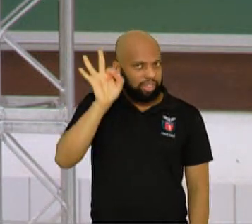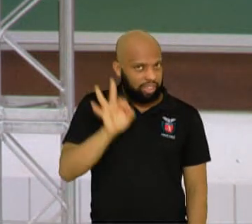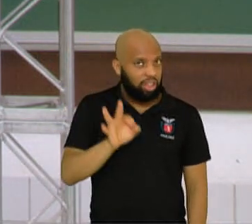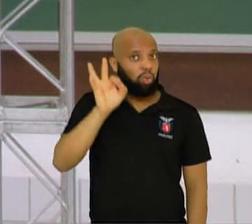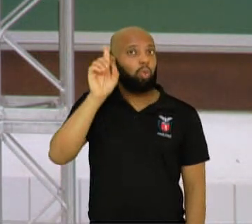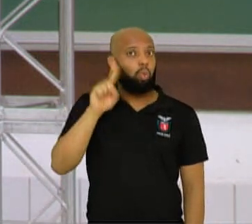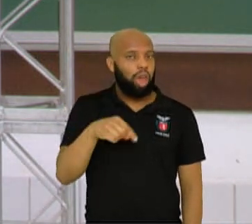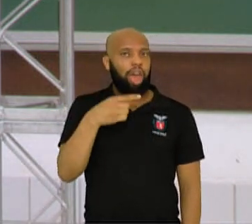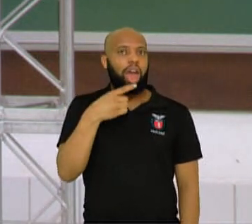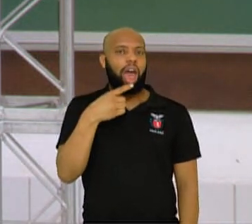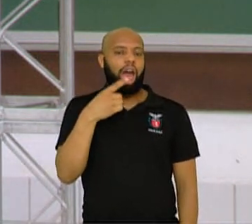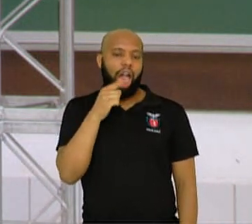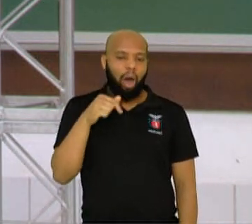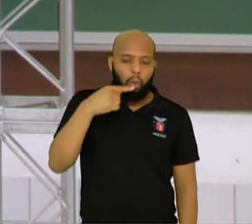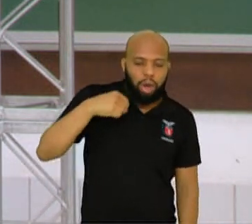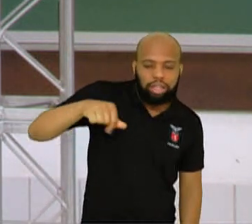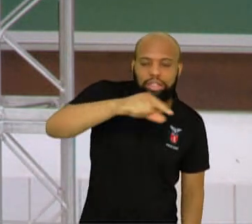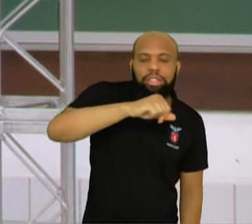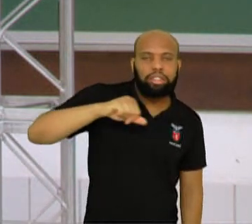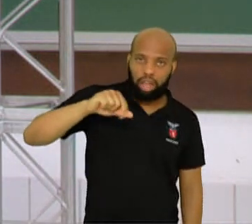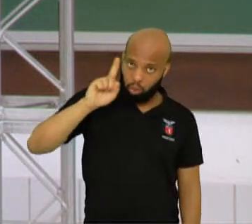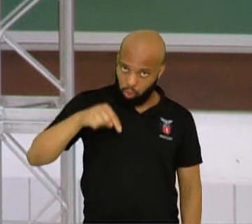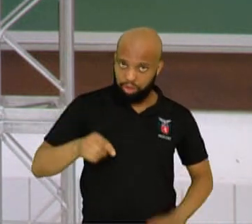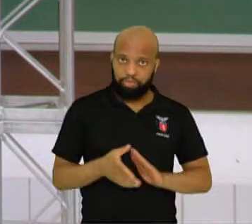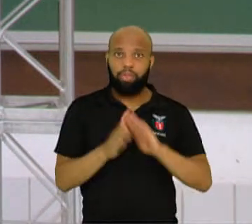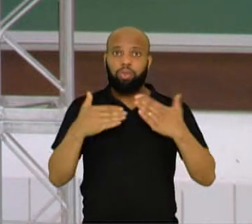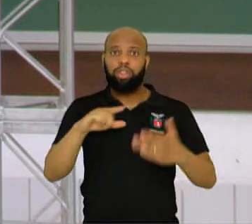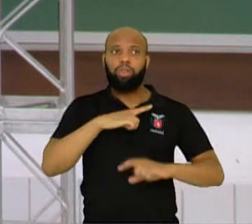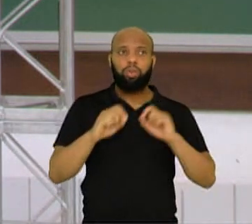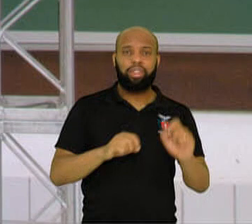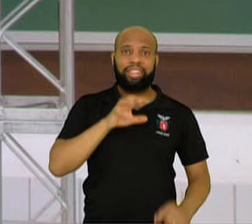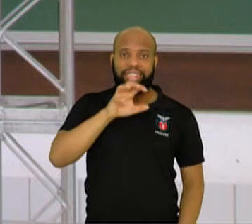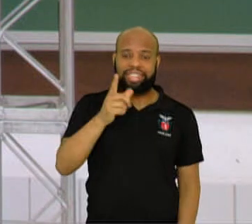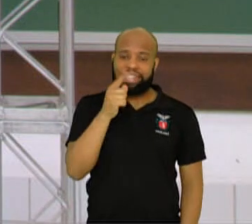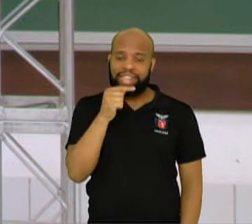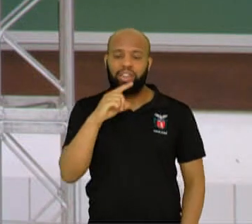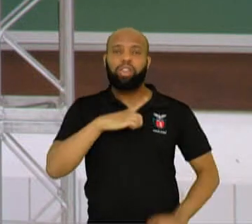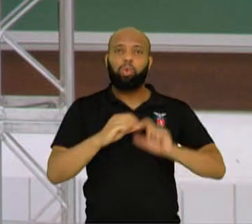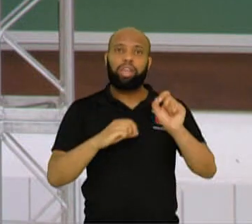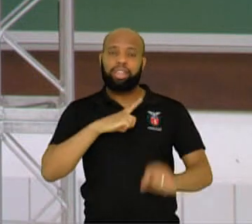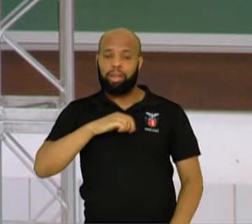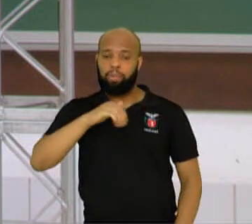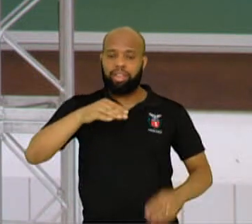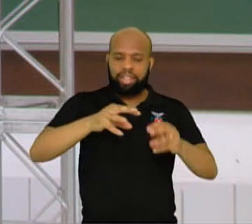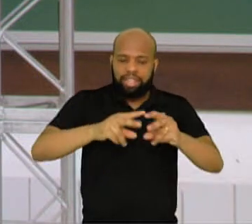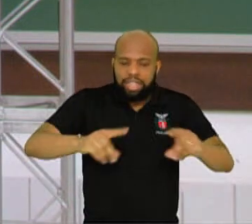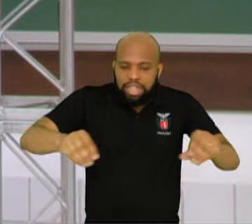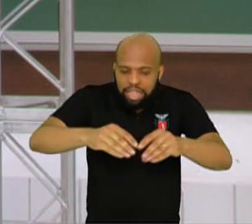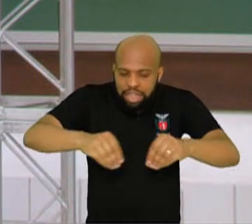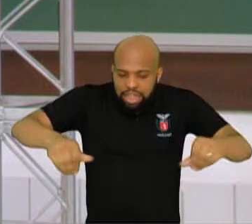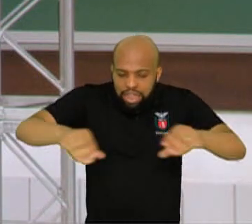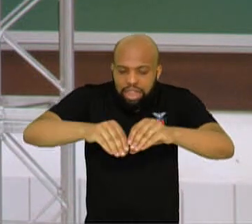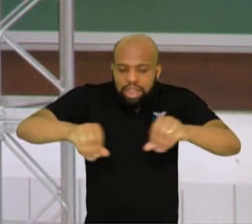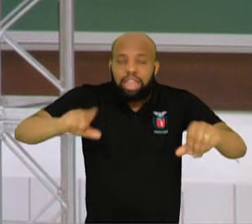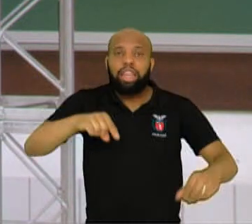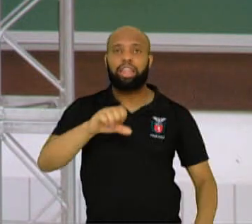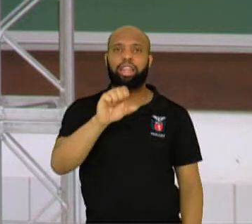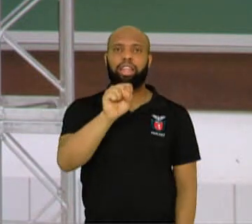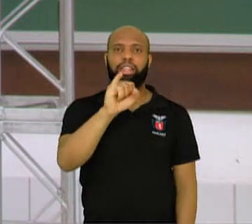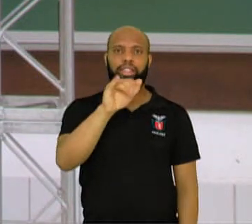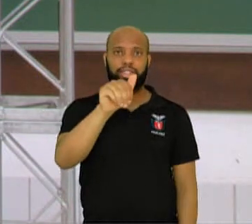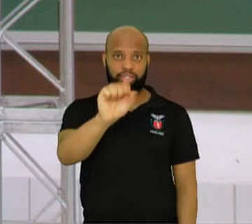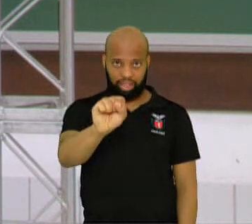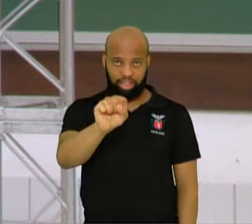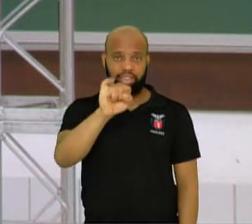97,5% da água é salgada? Então, essa água ela tem uma concentração de sais. Se eu comparar